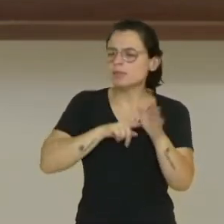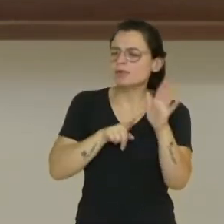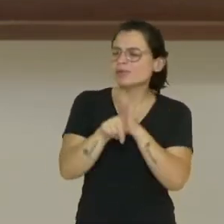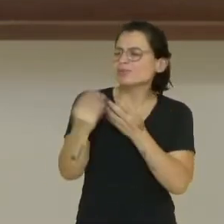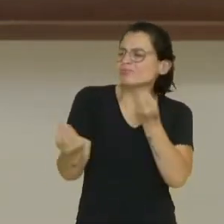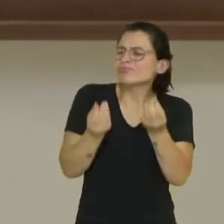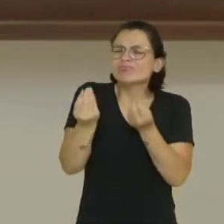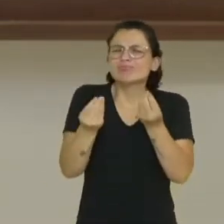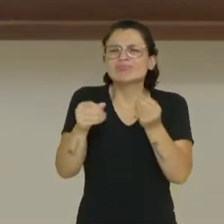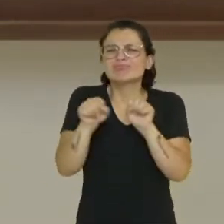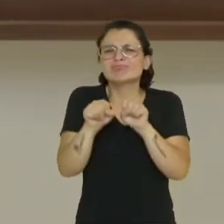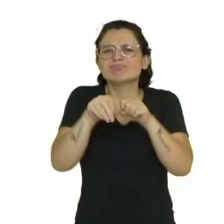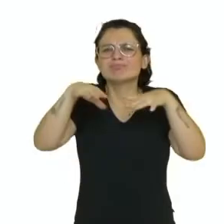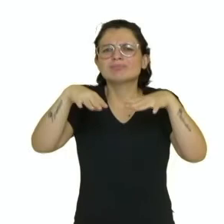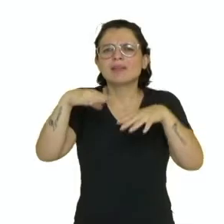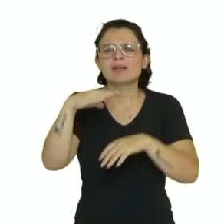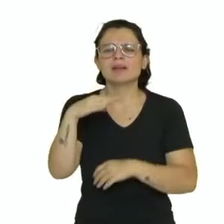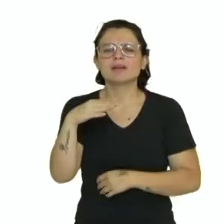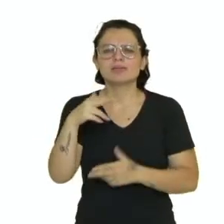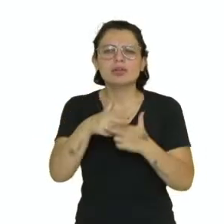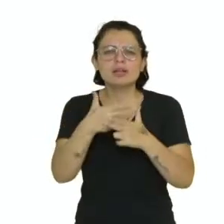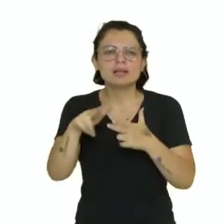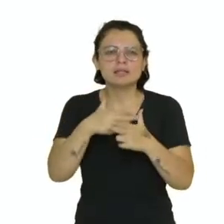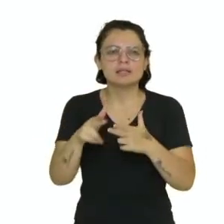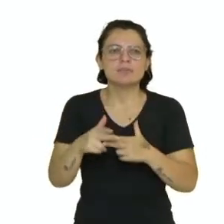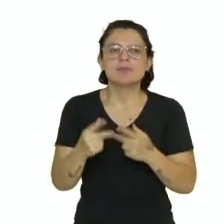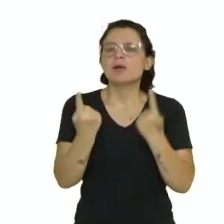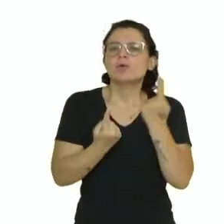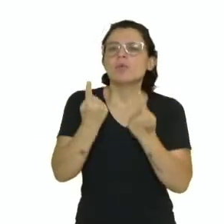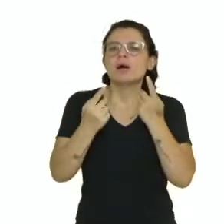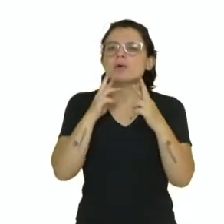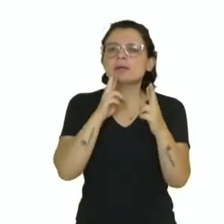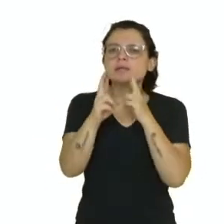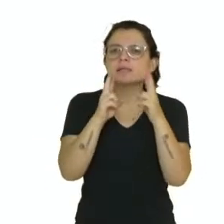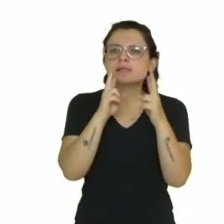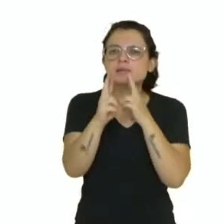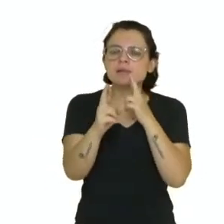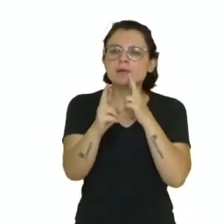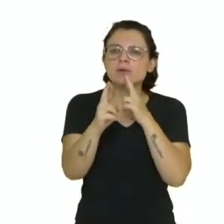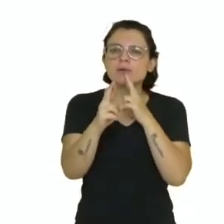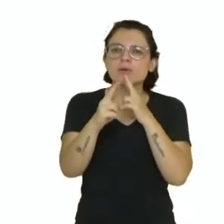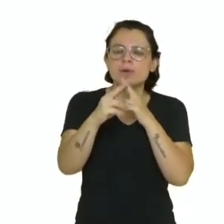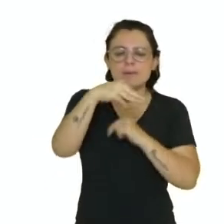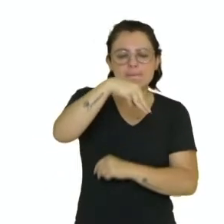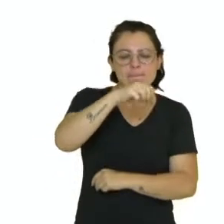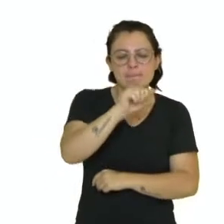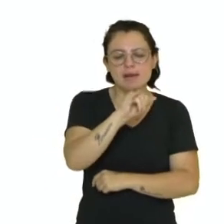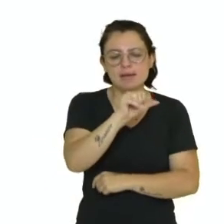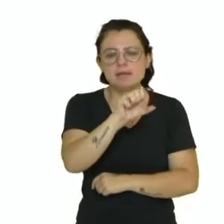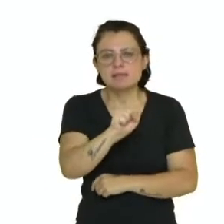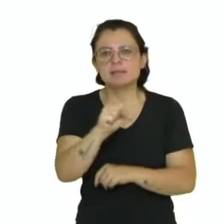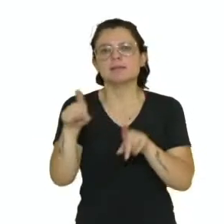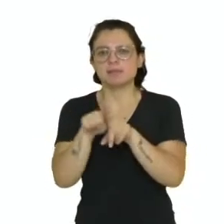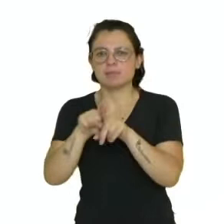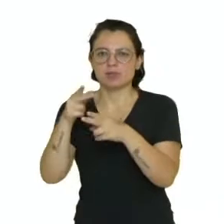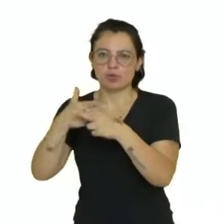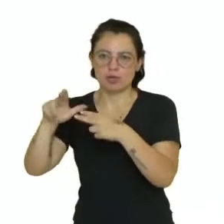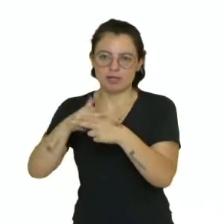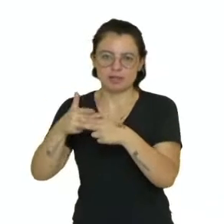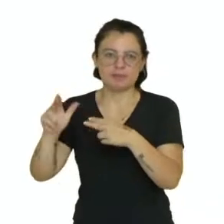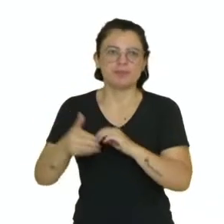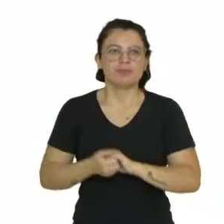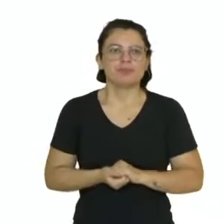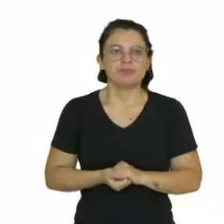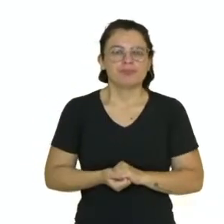descobriram o chocolate? Veja, que relação existe entre os maias e o chocolate? Vamos ver? Então,